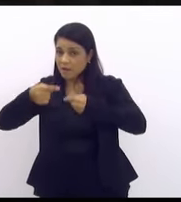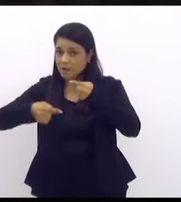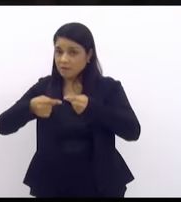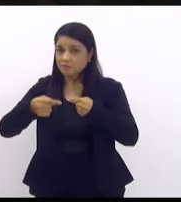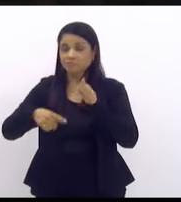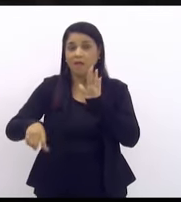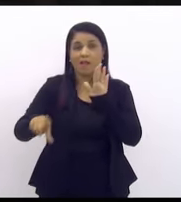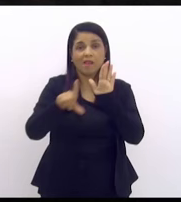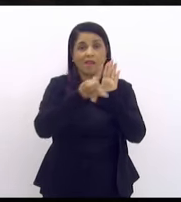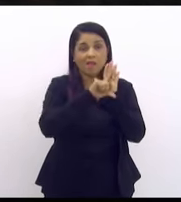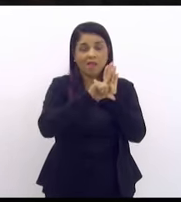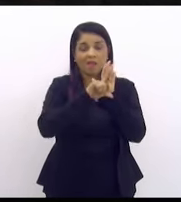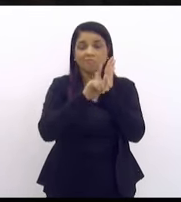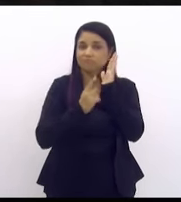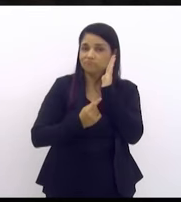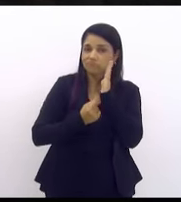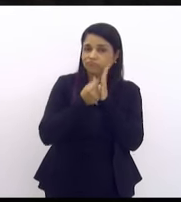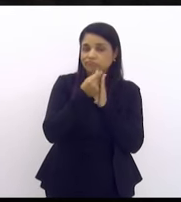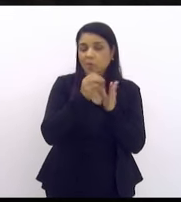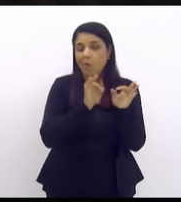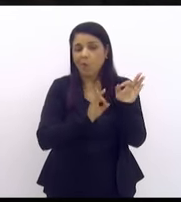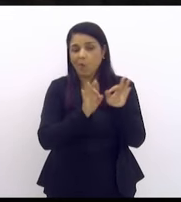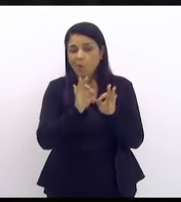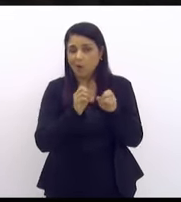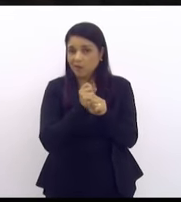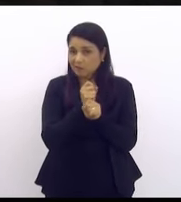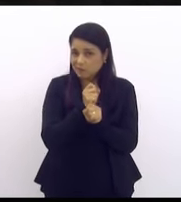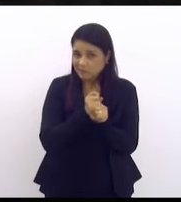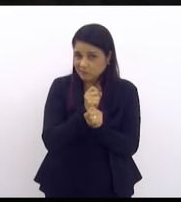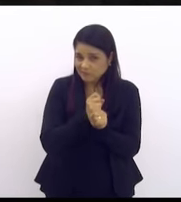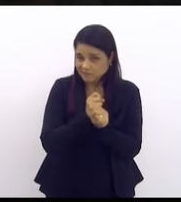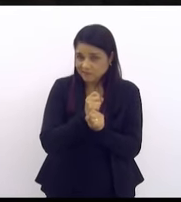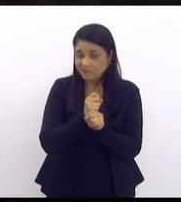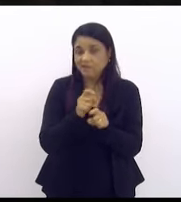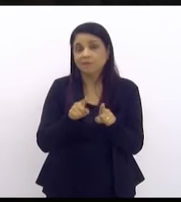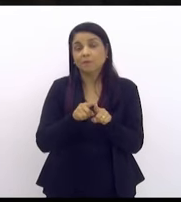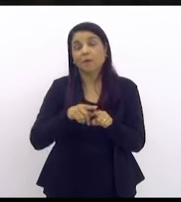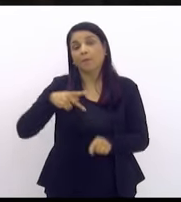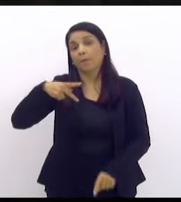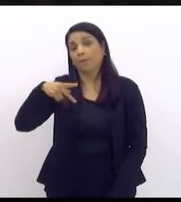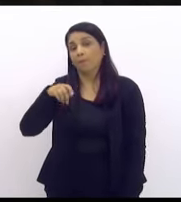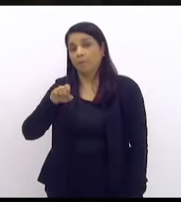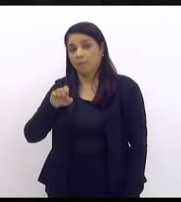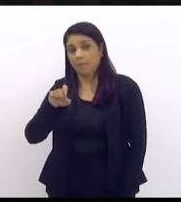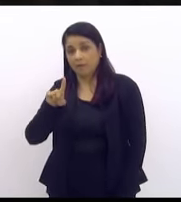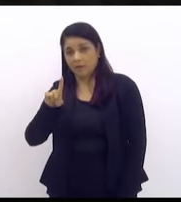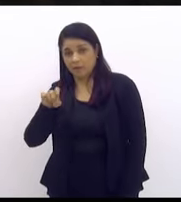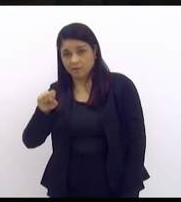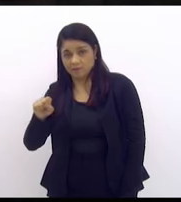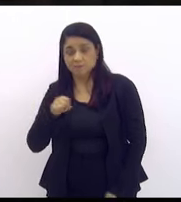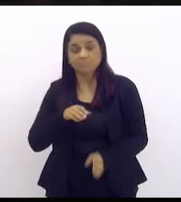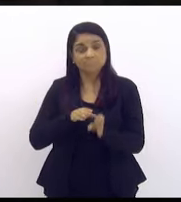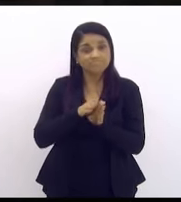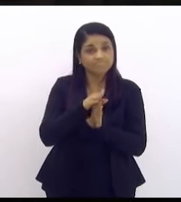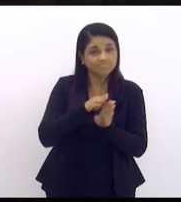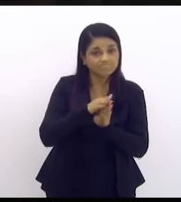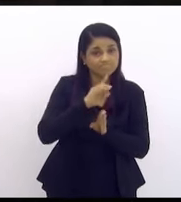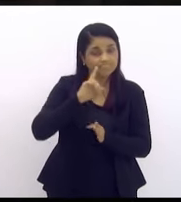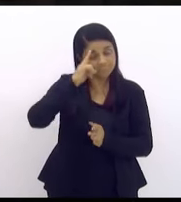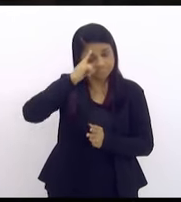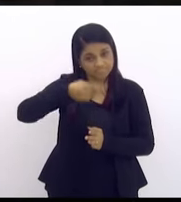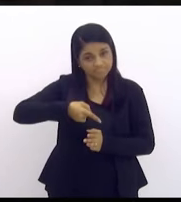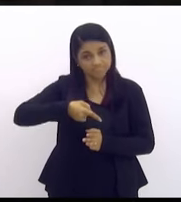lei orçamentária, o plano plurianual e também o PEDES, que é uma recomendação, uma